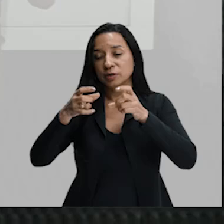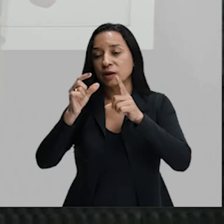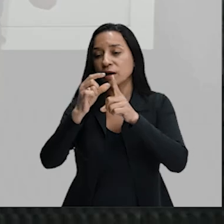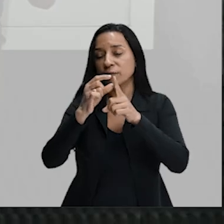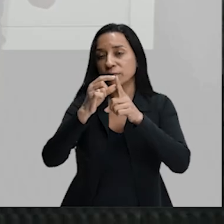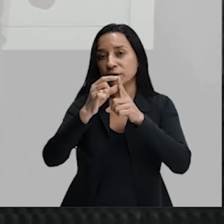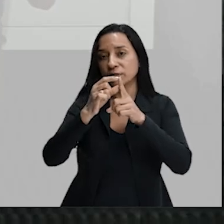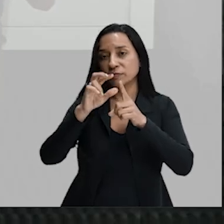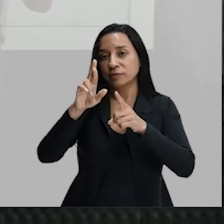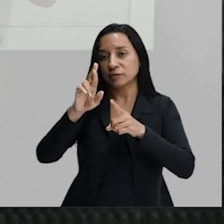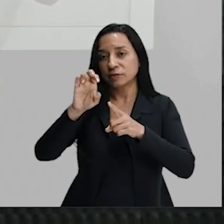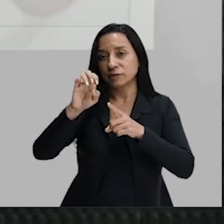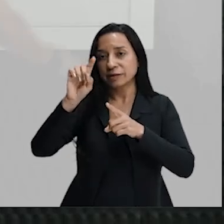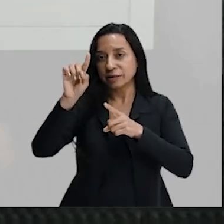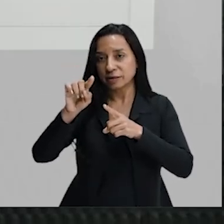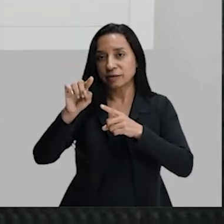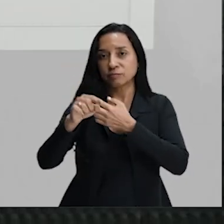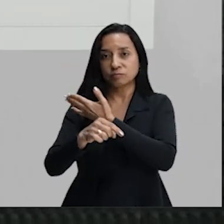ré assim, ó.